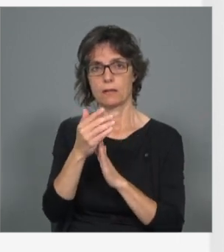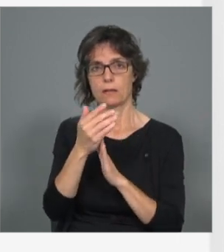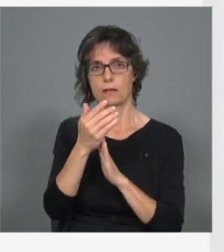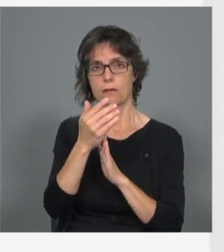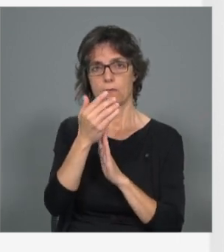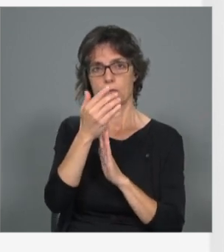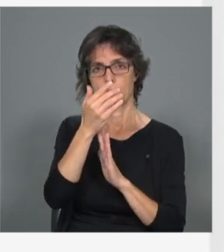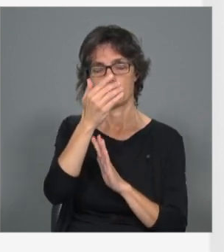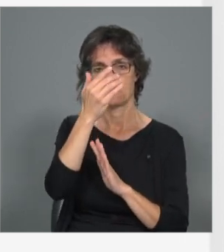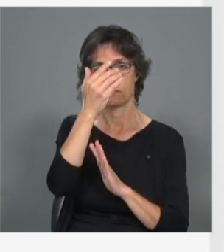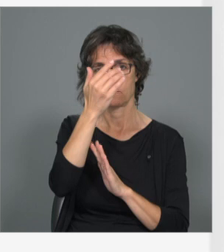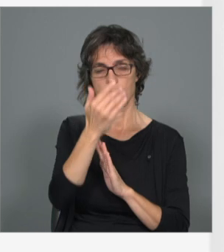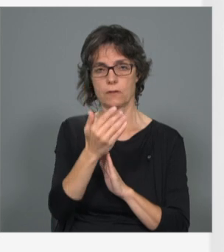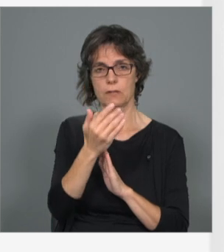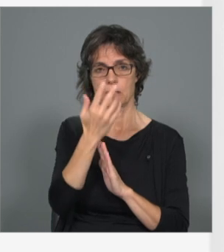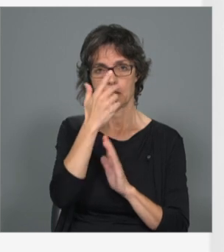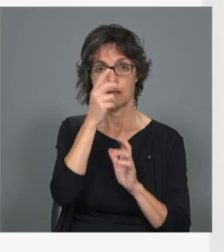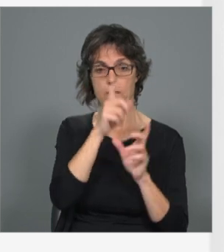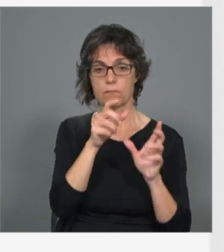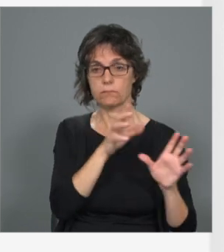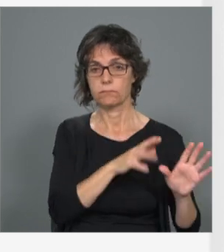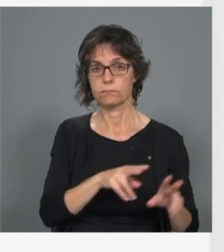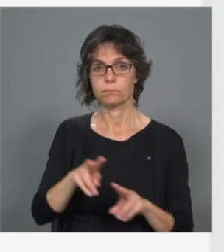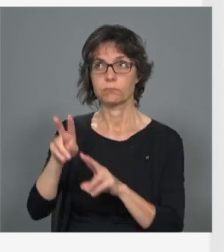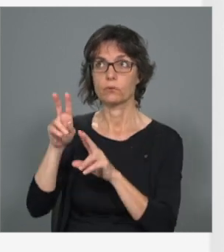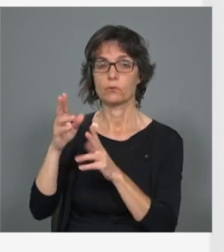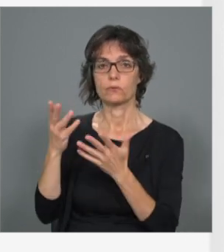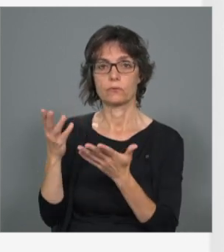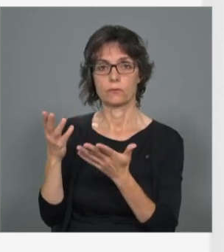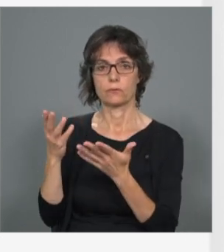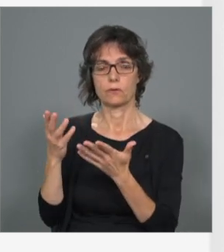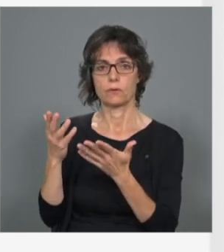a olhar para o alto, não é? E depois há umas figuras